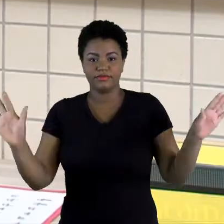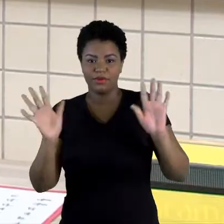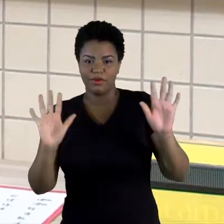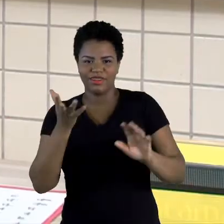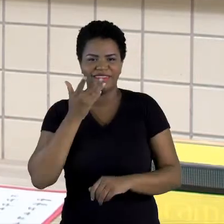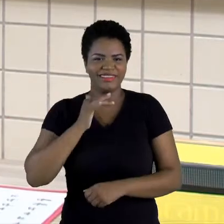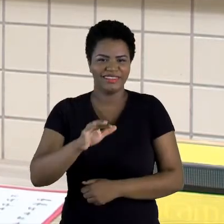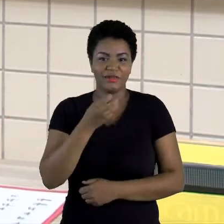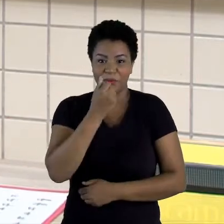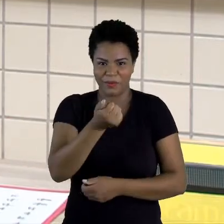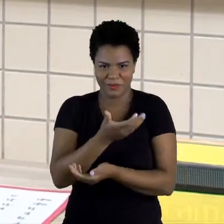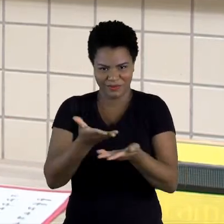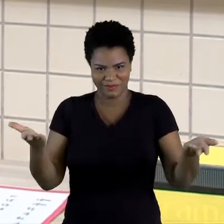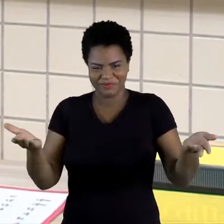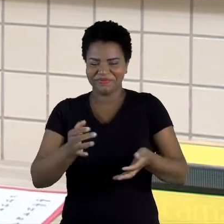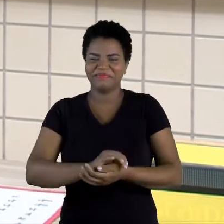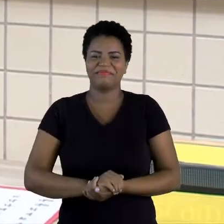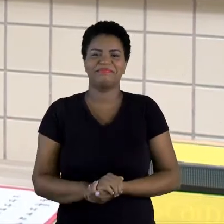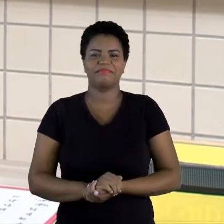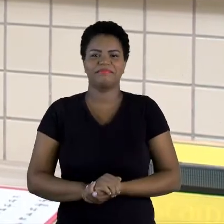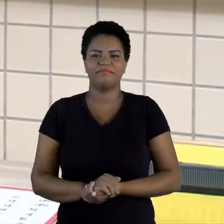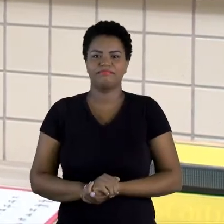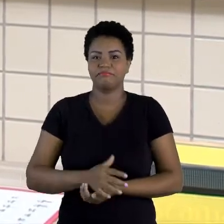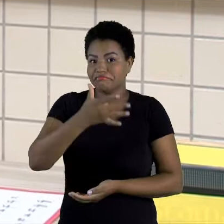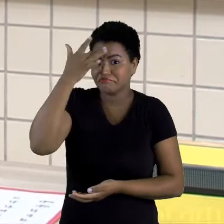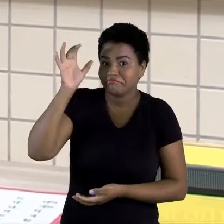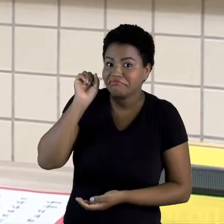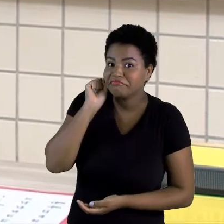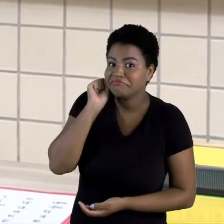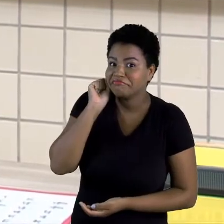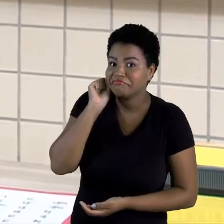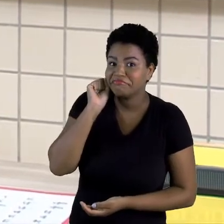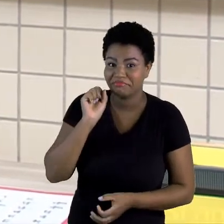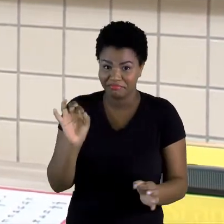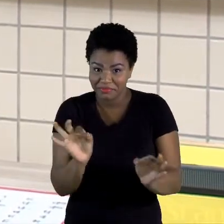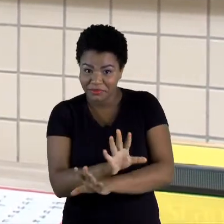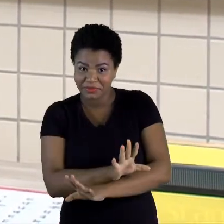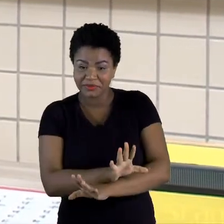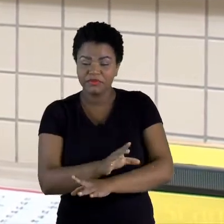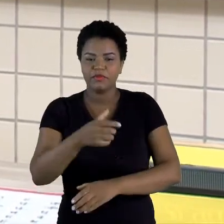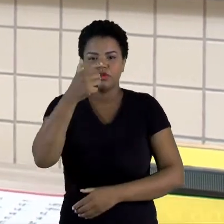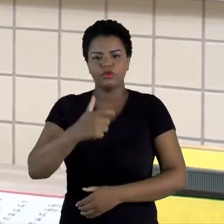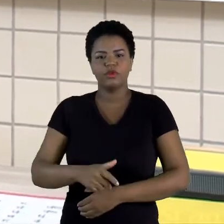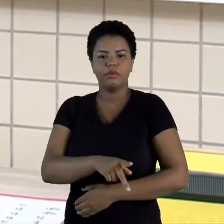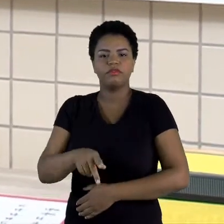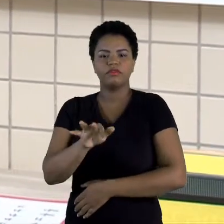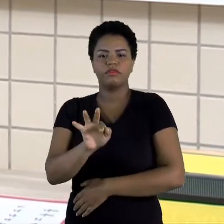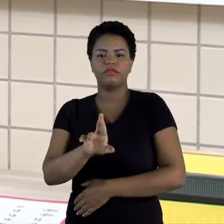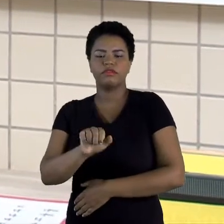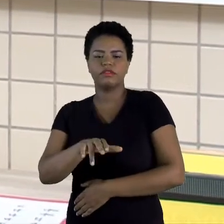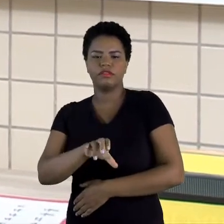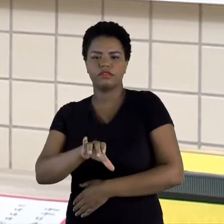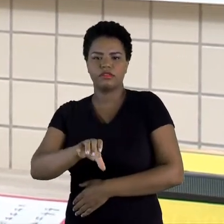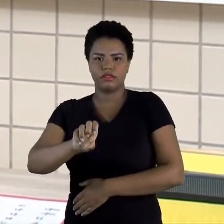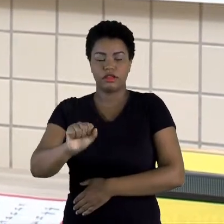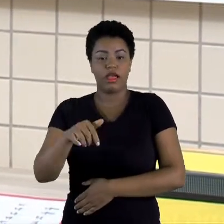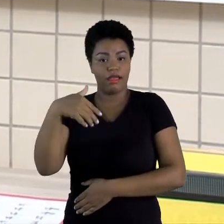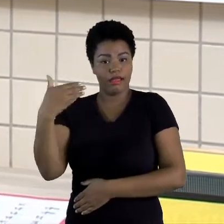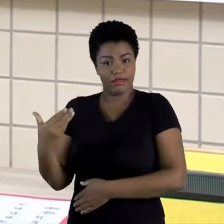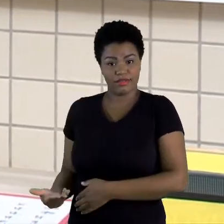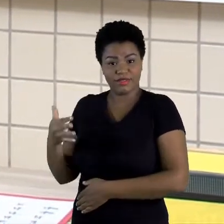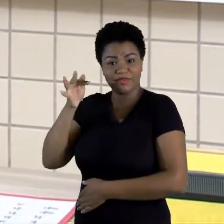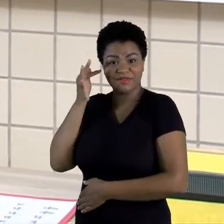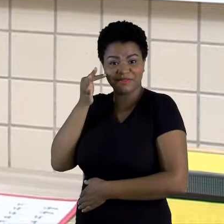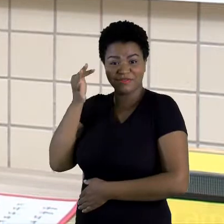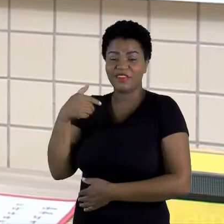Olá, crianças, tudo bem com vocês? Alguém na escuta? Preparados? Eu sou a professora Francisca Neri, essa é a Francisquinha, e nós estamos